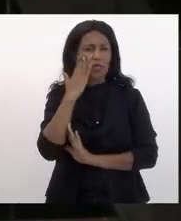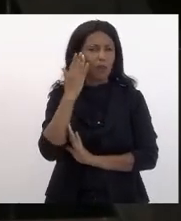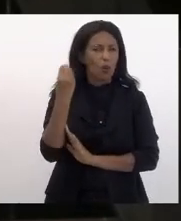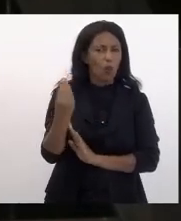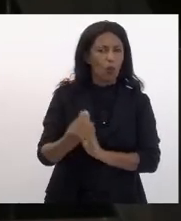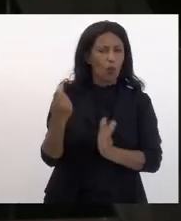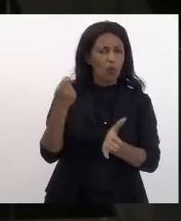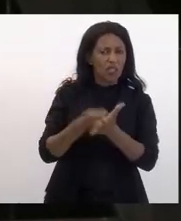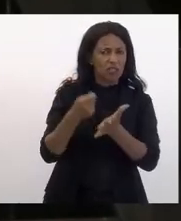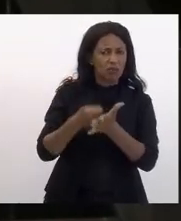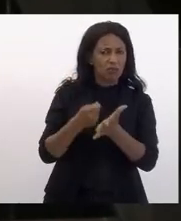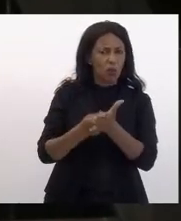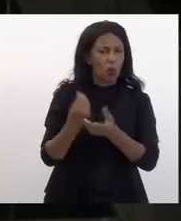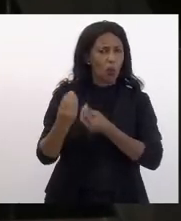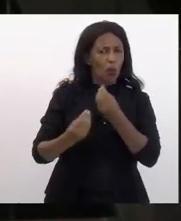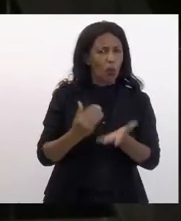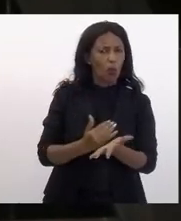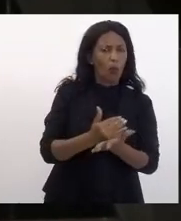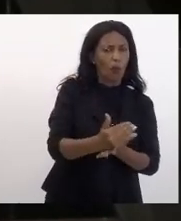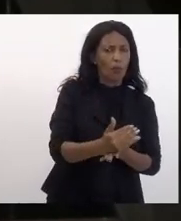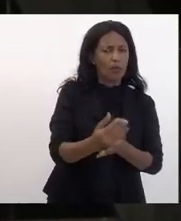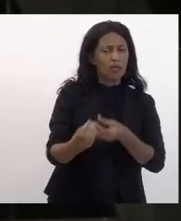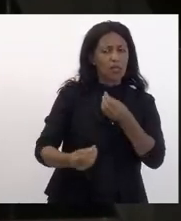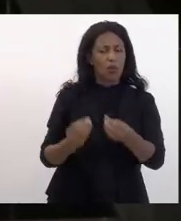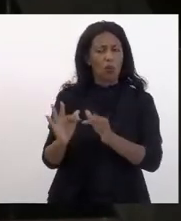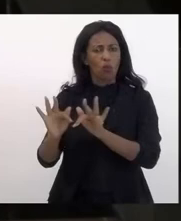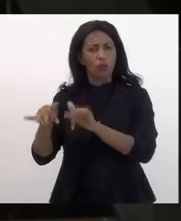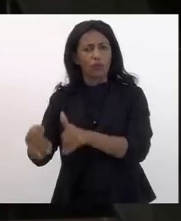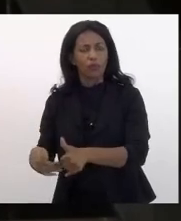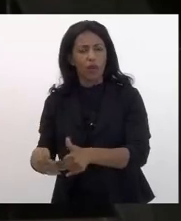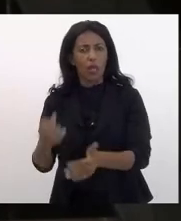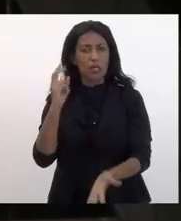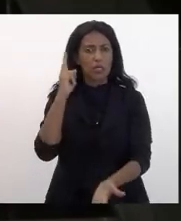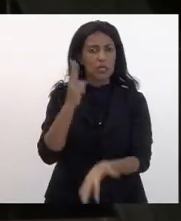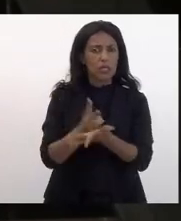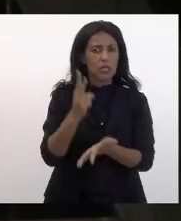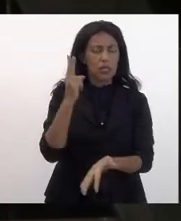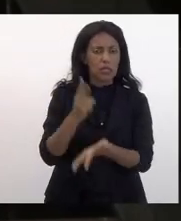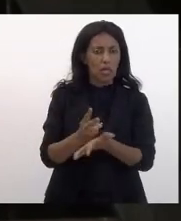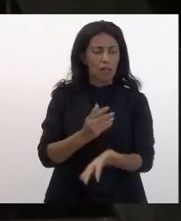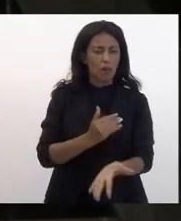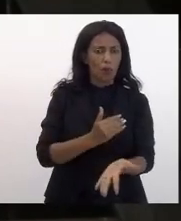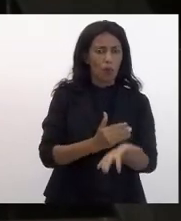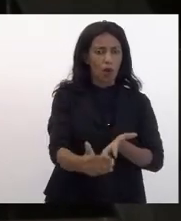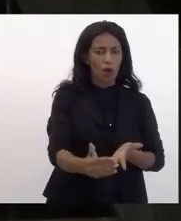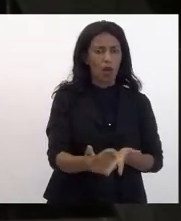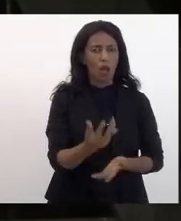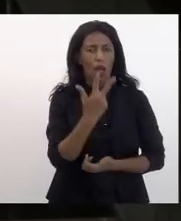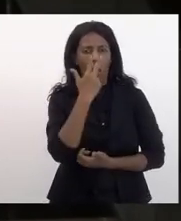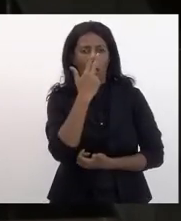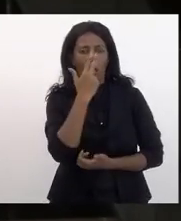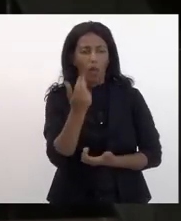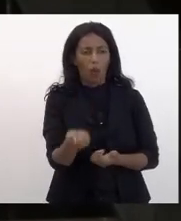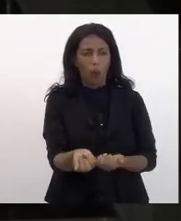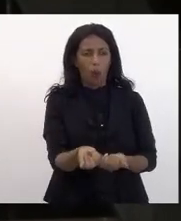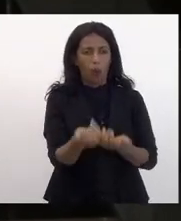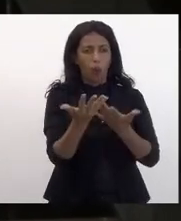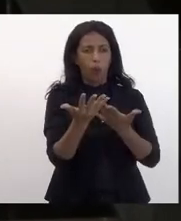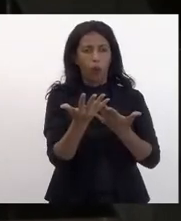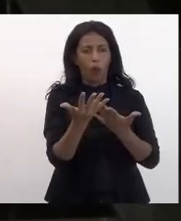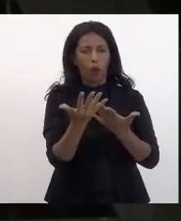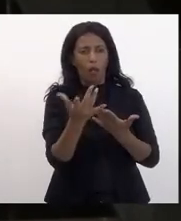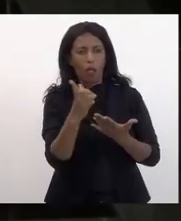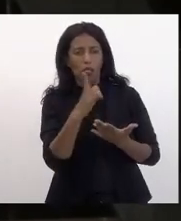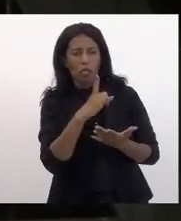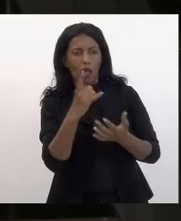regimes totalitários começam e como terminam. Sempre no início, aparentemente, existe